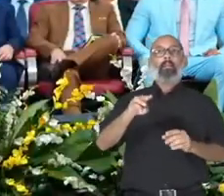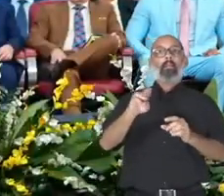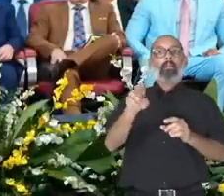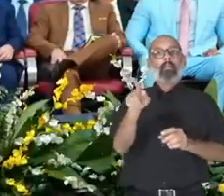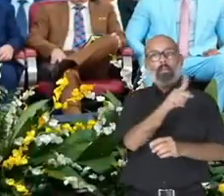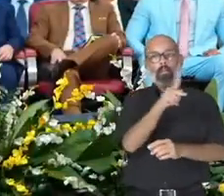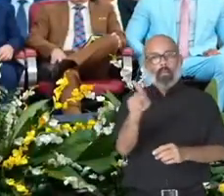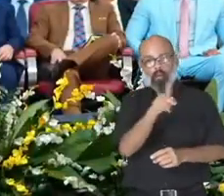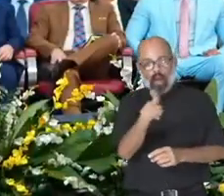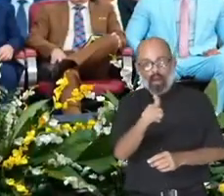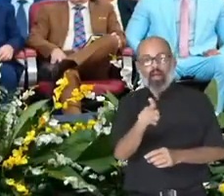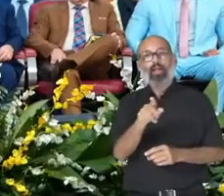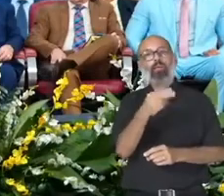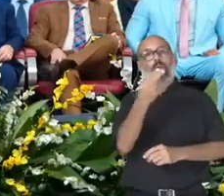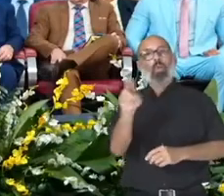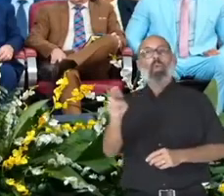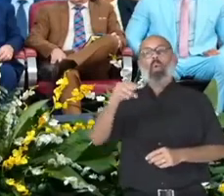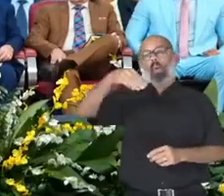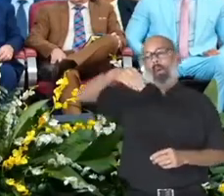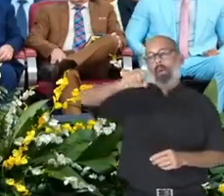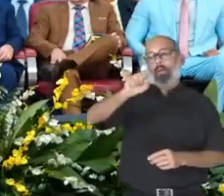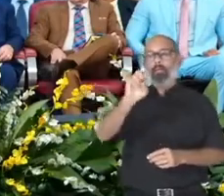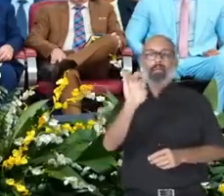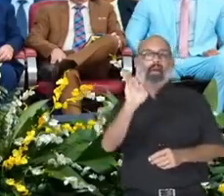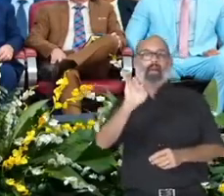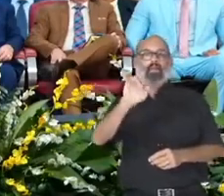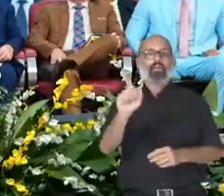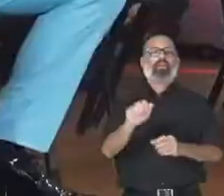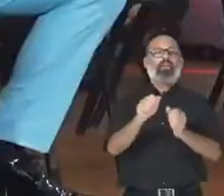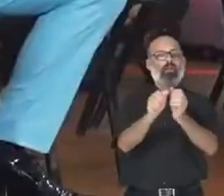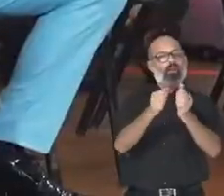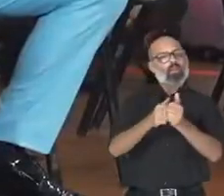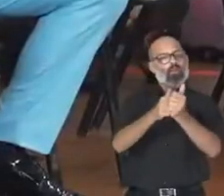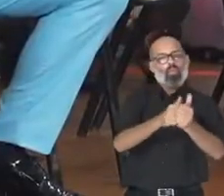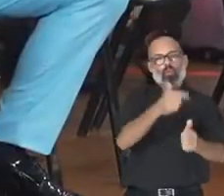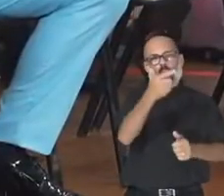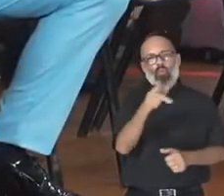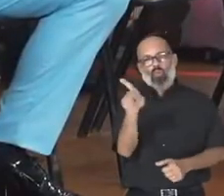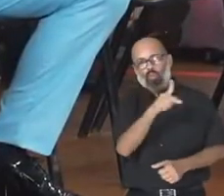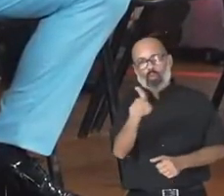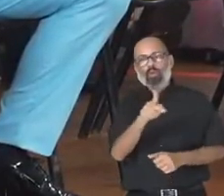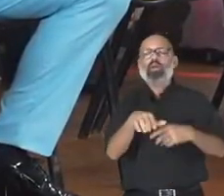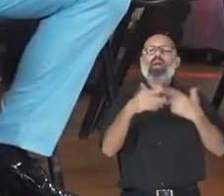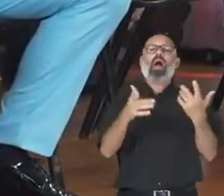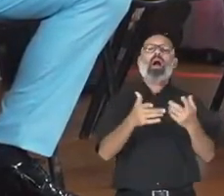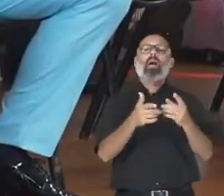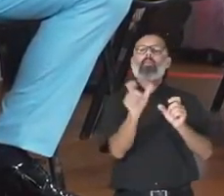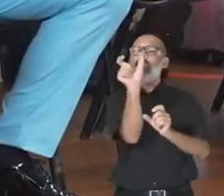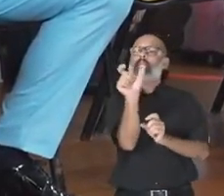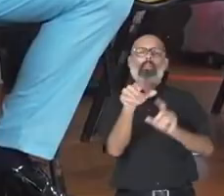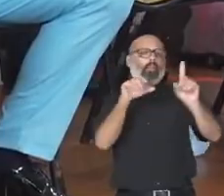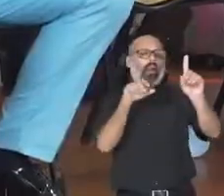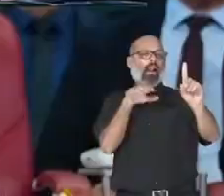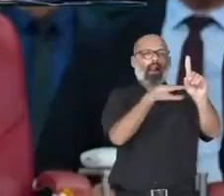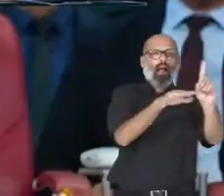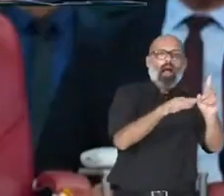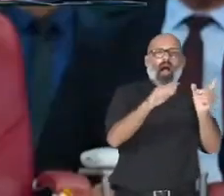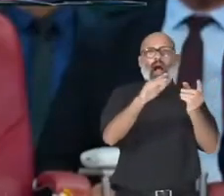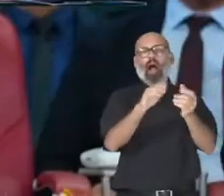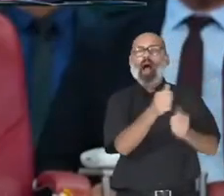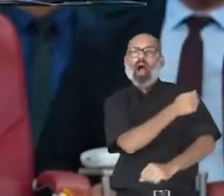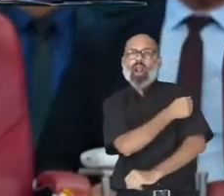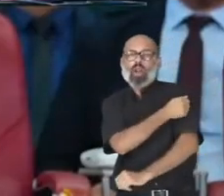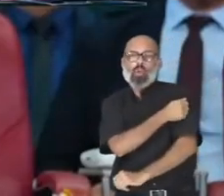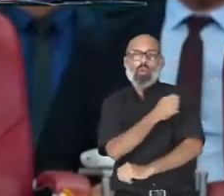ou professor. Diga comigo: professor. E a palavra discípulo significa alunos.